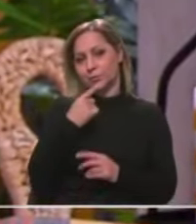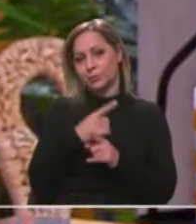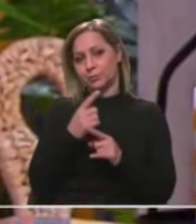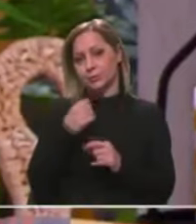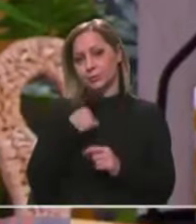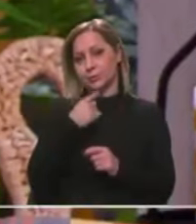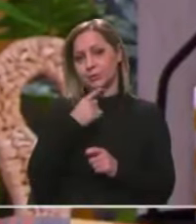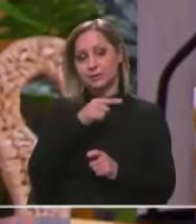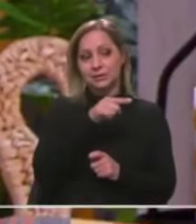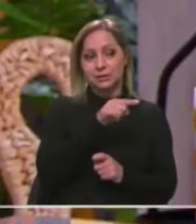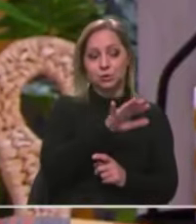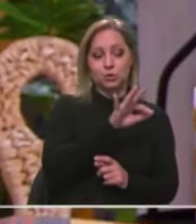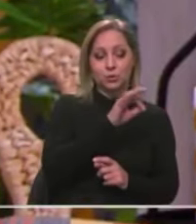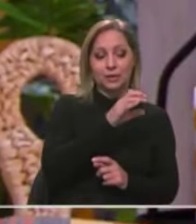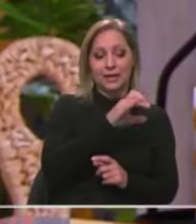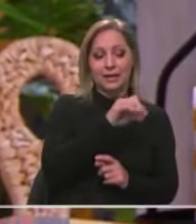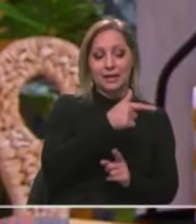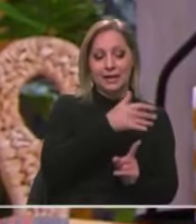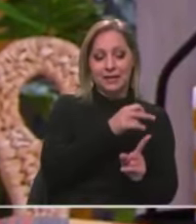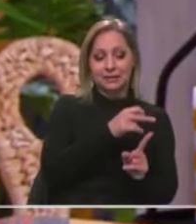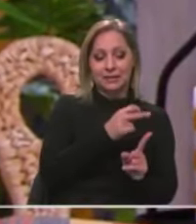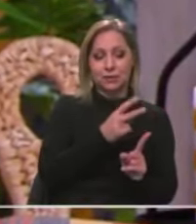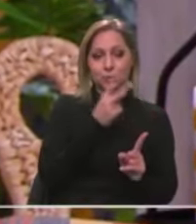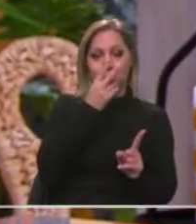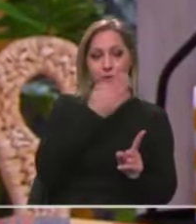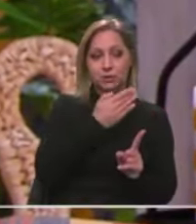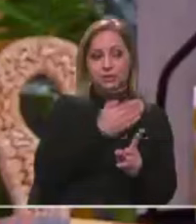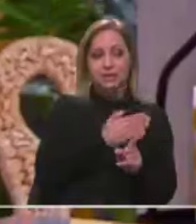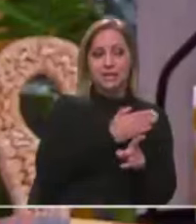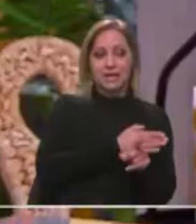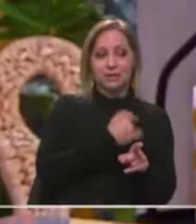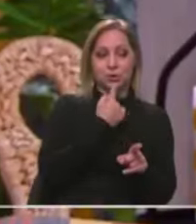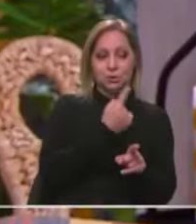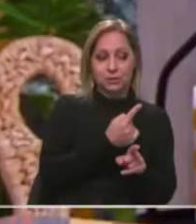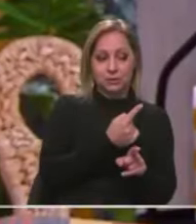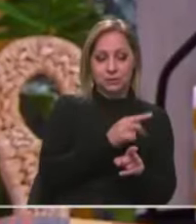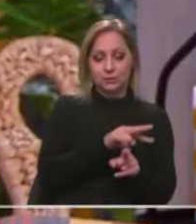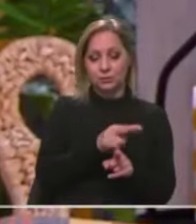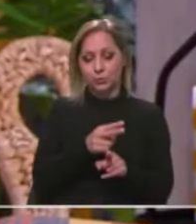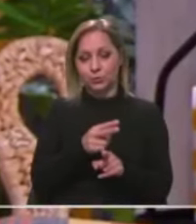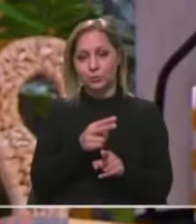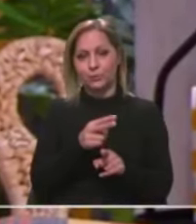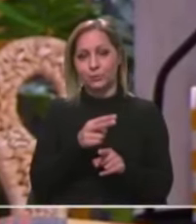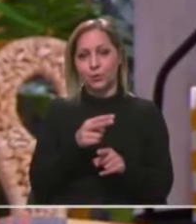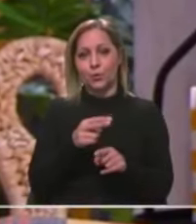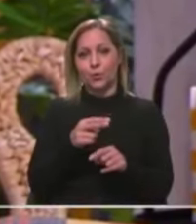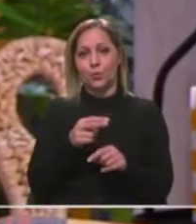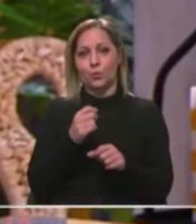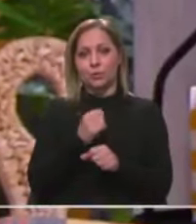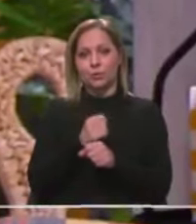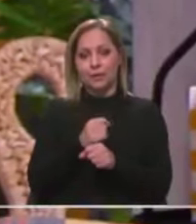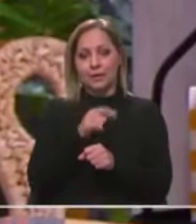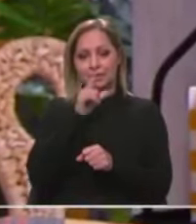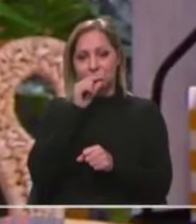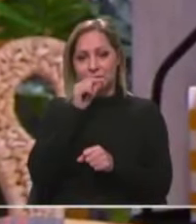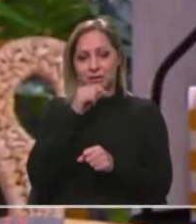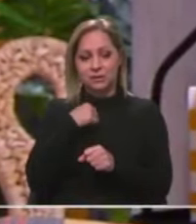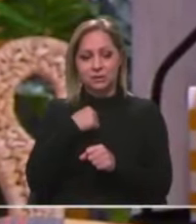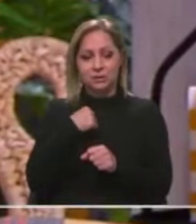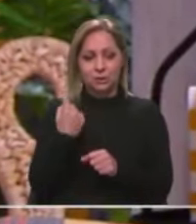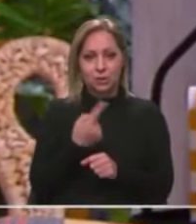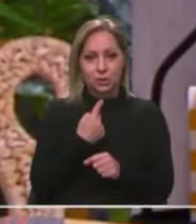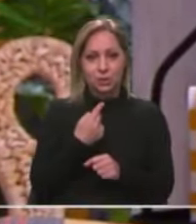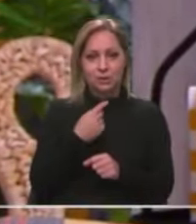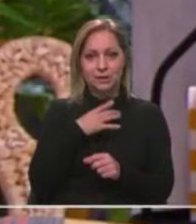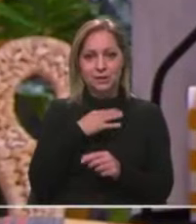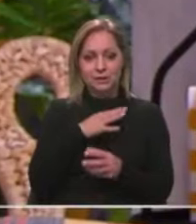iria nomear a Cátia dois dias antes, e depois naquele dia, como houve a prova das galinhas, nós acabámos por chegar ali a um consenso, queríamos